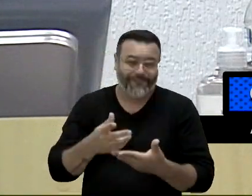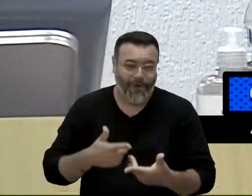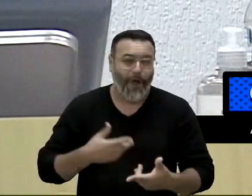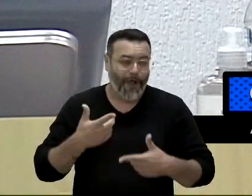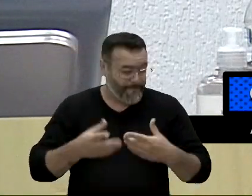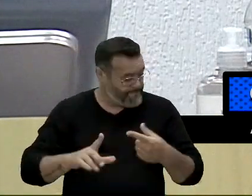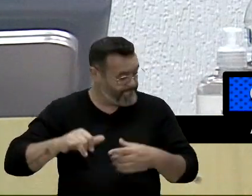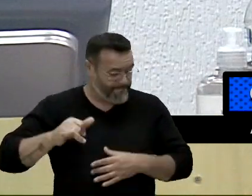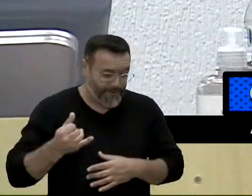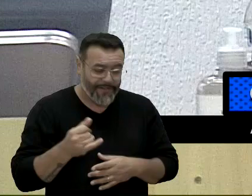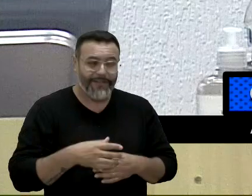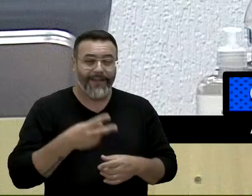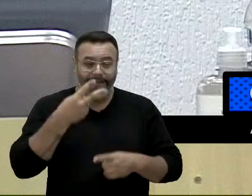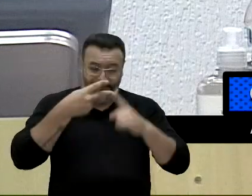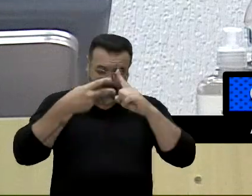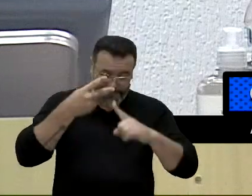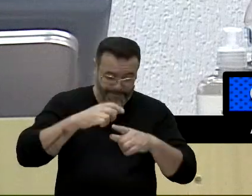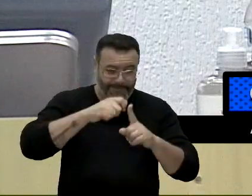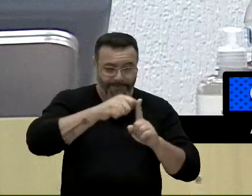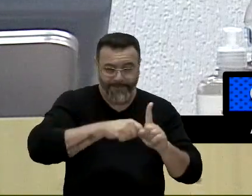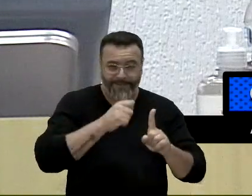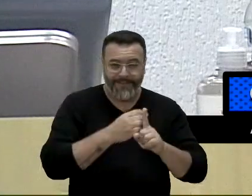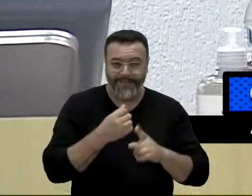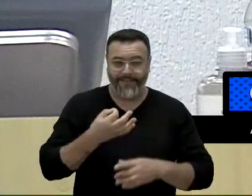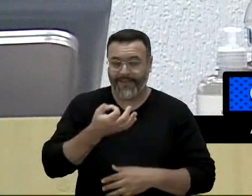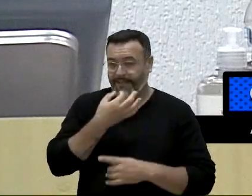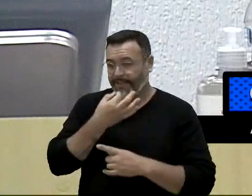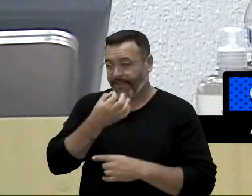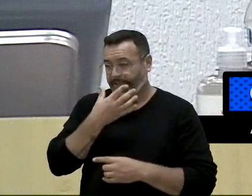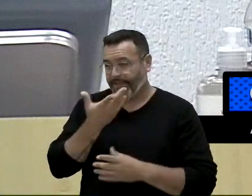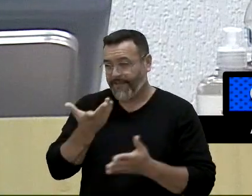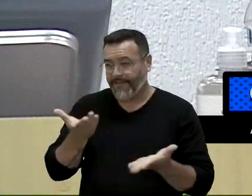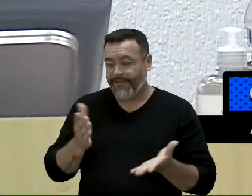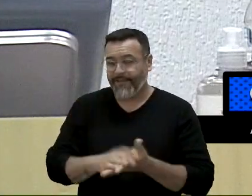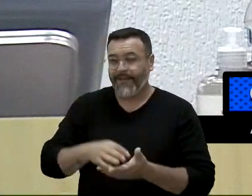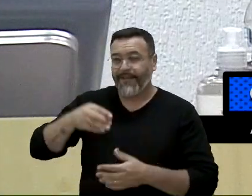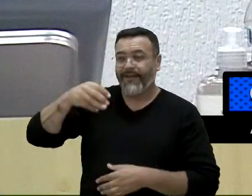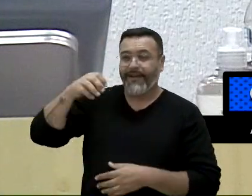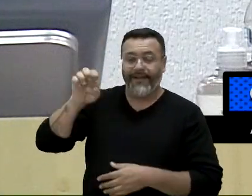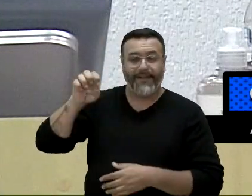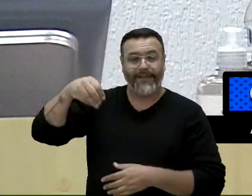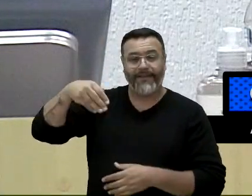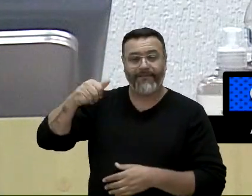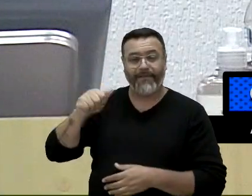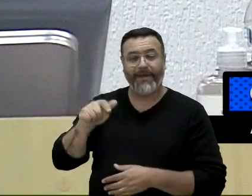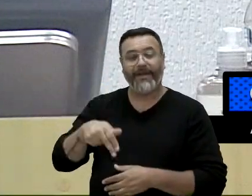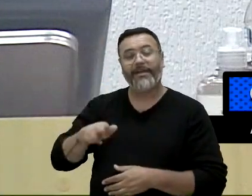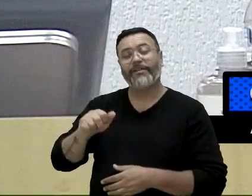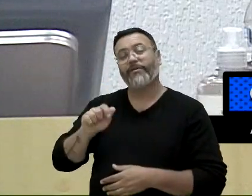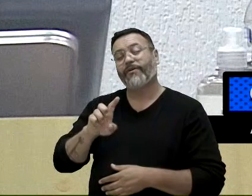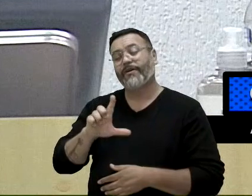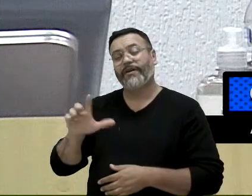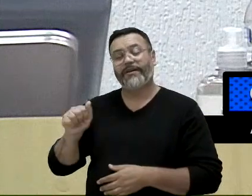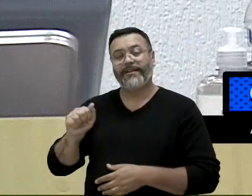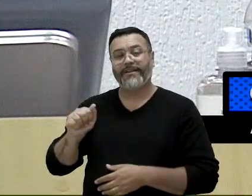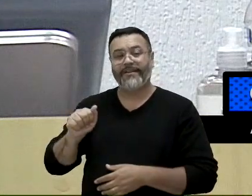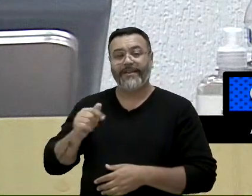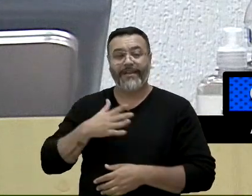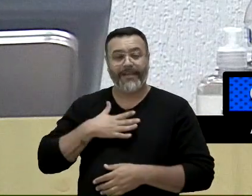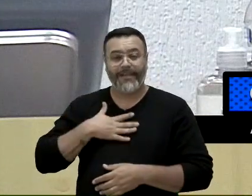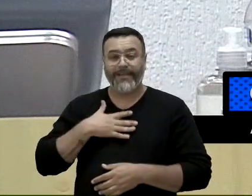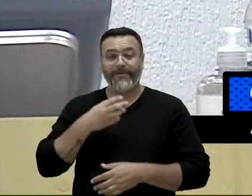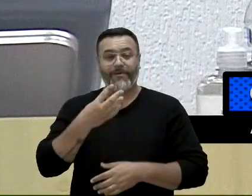na pandemia. Pílula do dia seguinte, a Manuela. Ela está com 2 anos, eu vou fazer 47 anos agora em